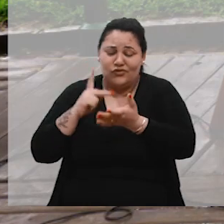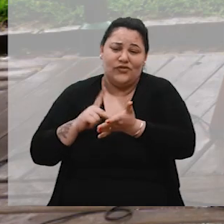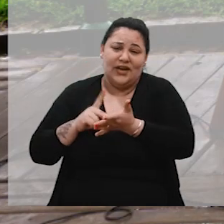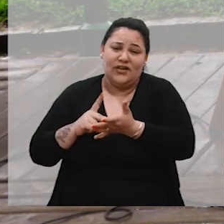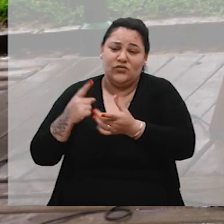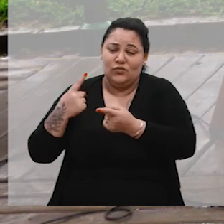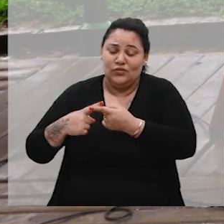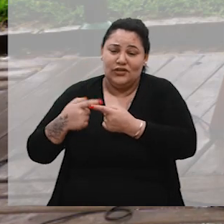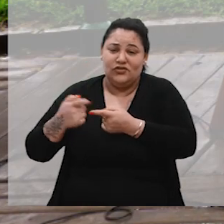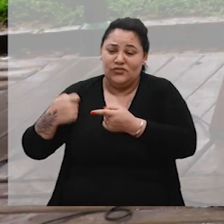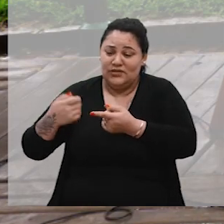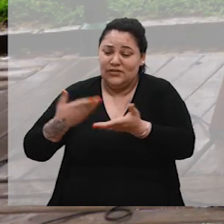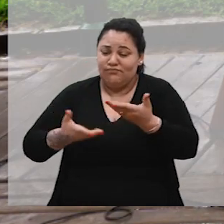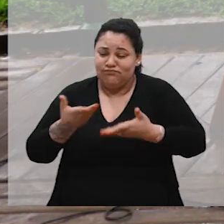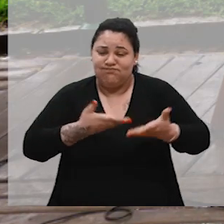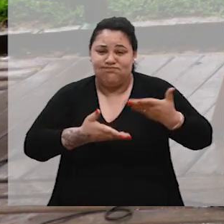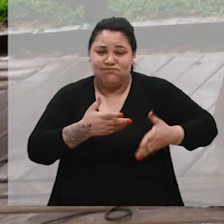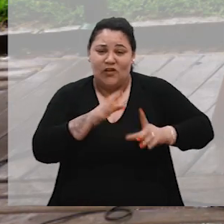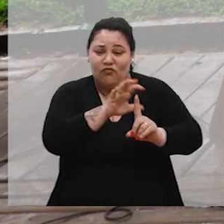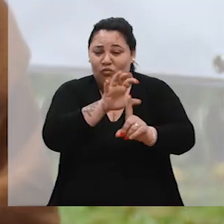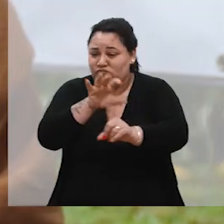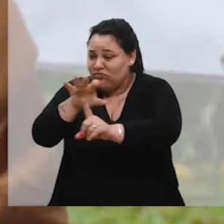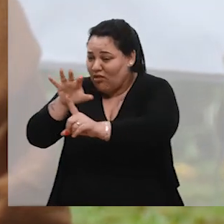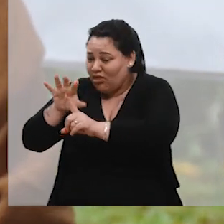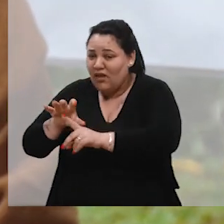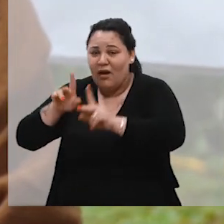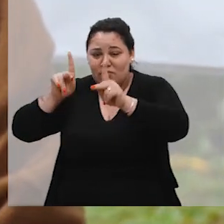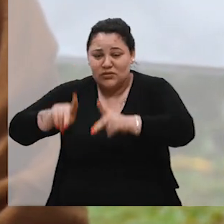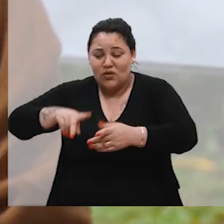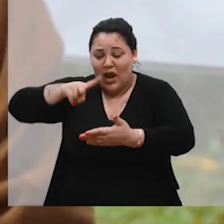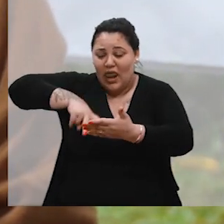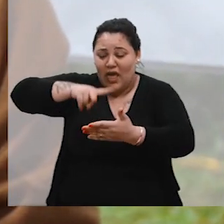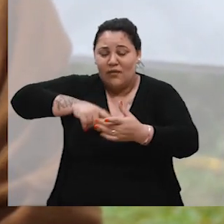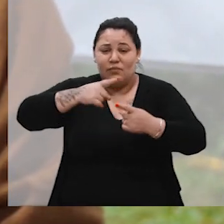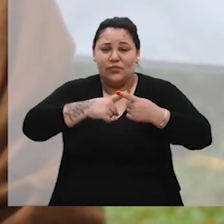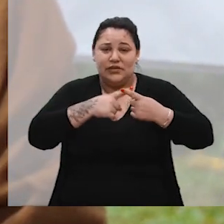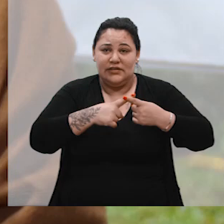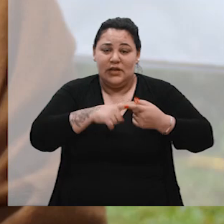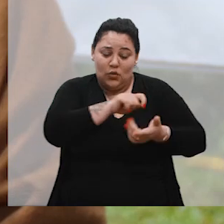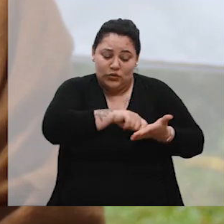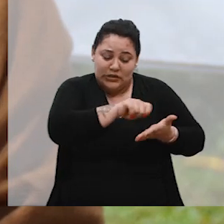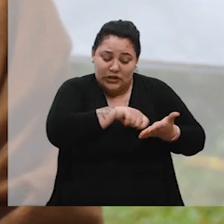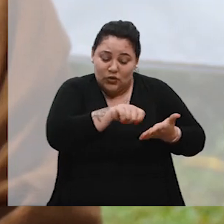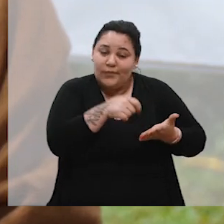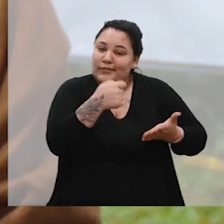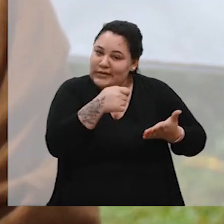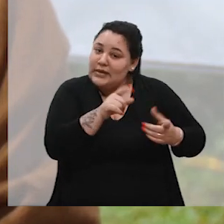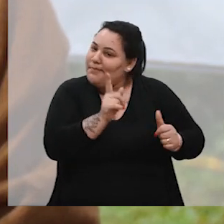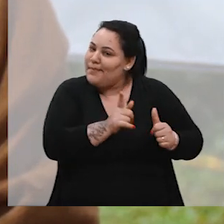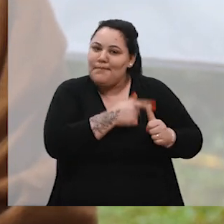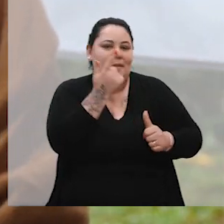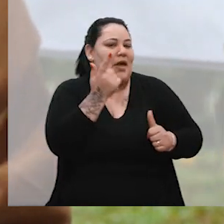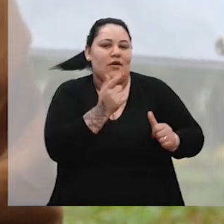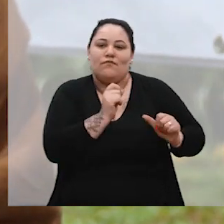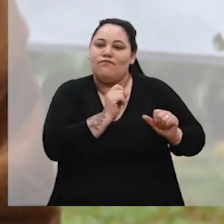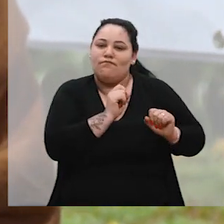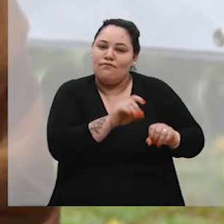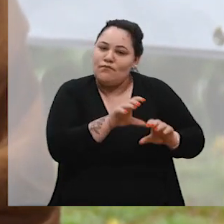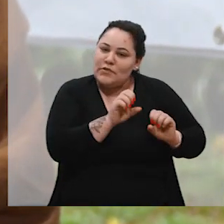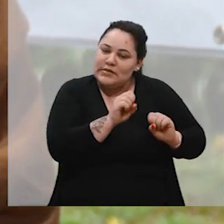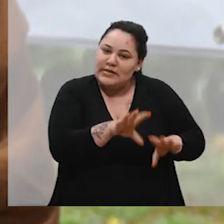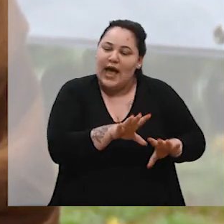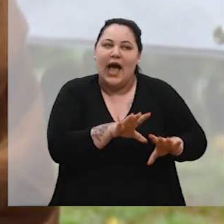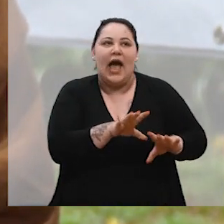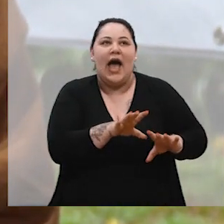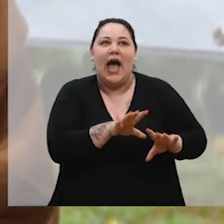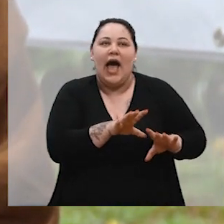Nós precisamos ser mediadores de leitura, né? O escritor é, em primeiro lugar, um mediador de leitura. E talvez pelo fato também